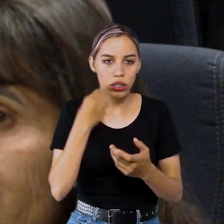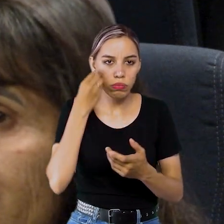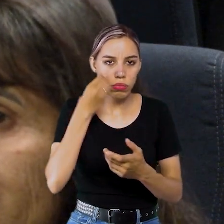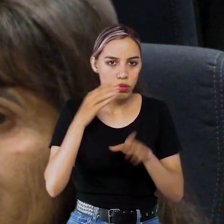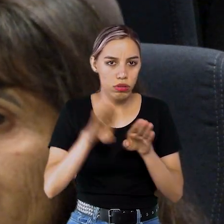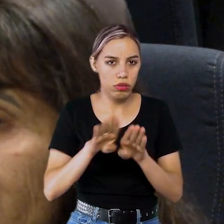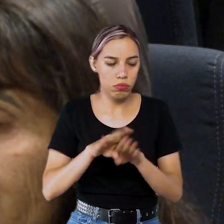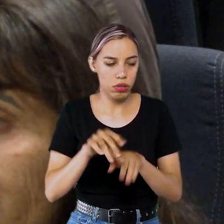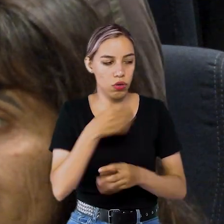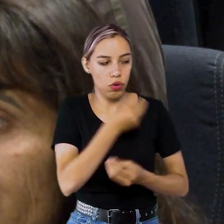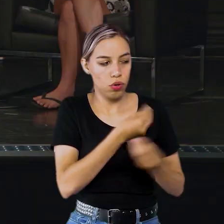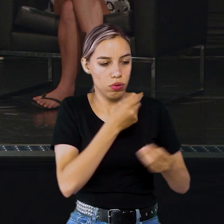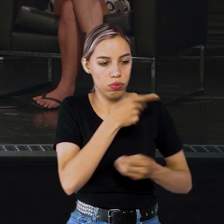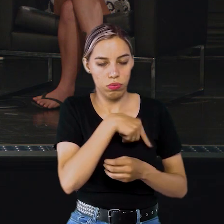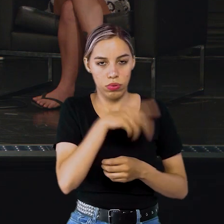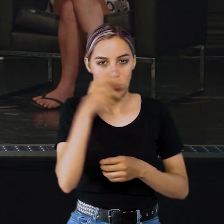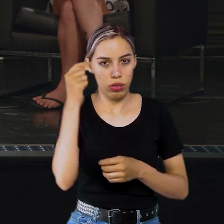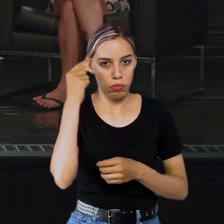isso?